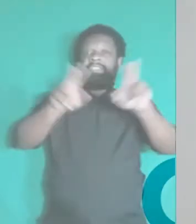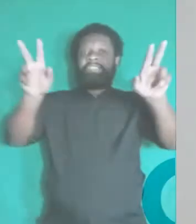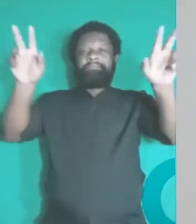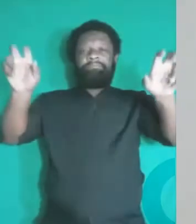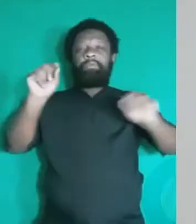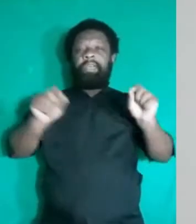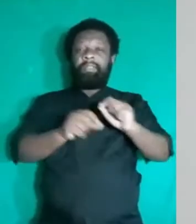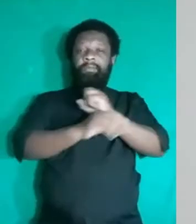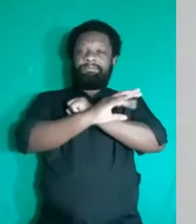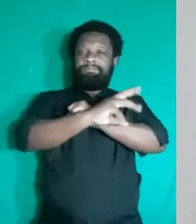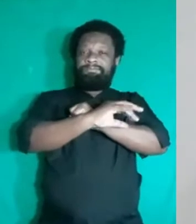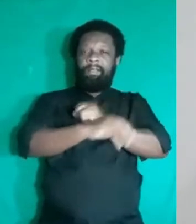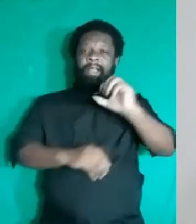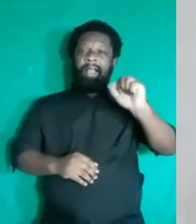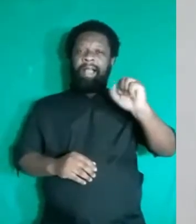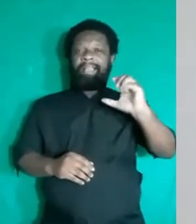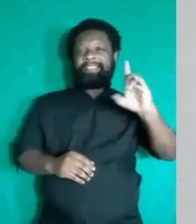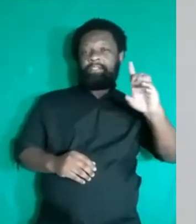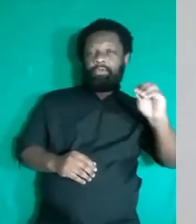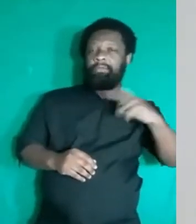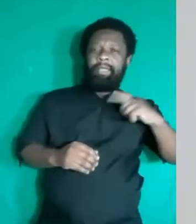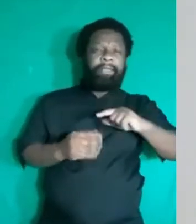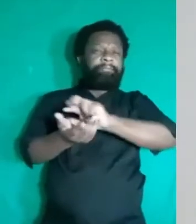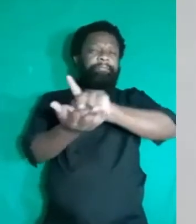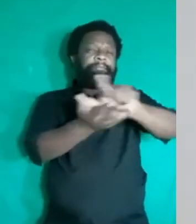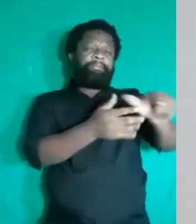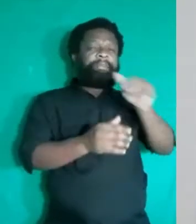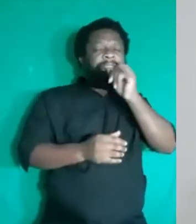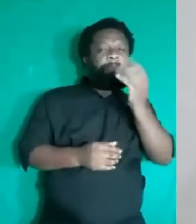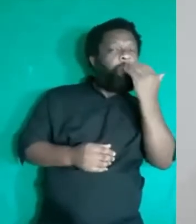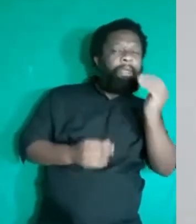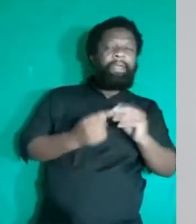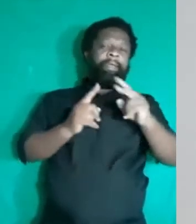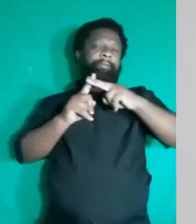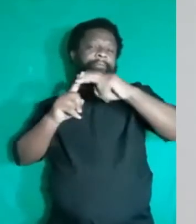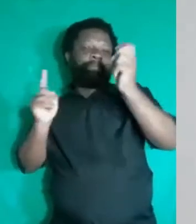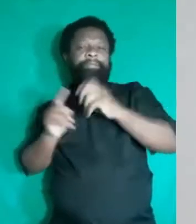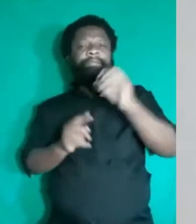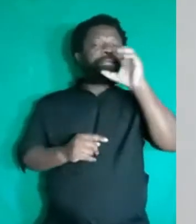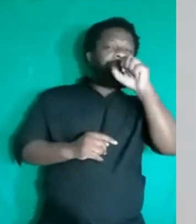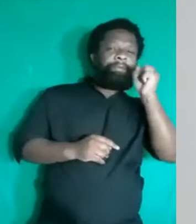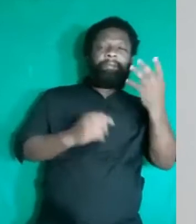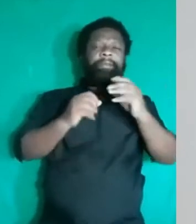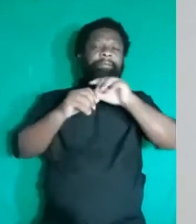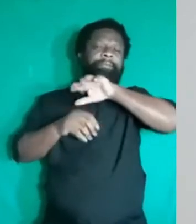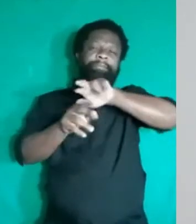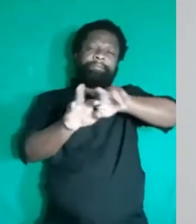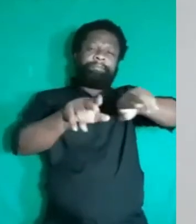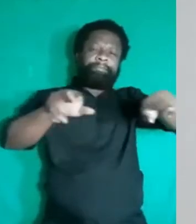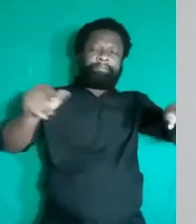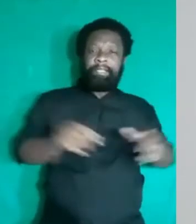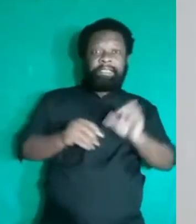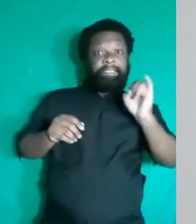pessoal, tudo bem? Hoje nós vamos falar sobre os ácidos. Os ácidos fazem parte do nosso dia a dia e estão presentes em muitos alimentos, como por exemplo nos